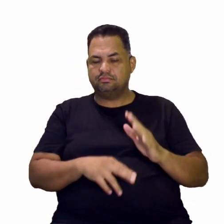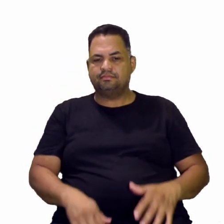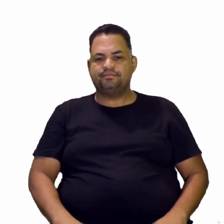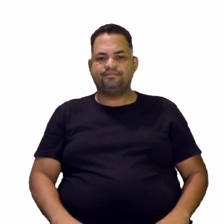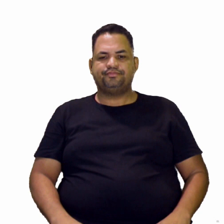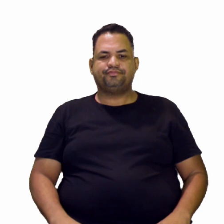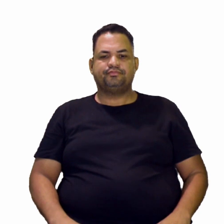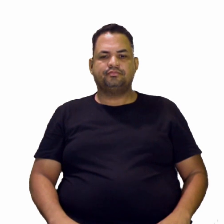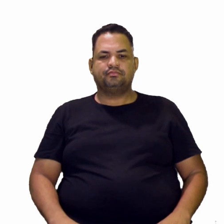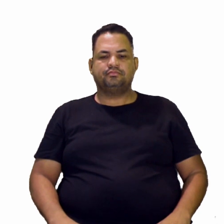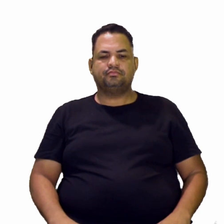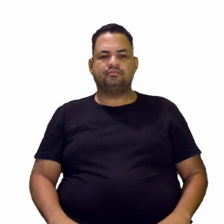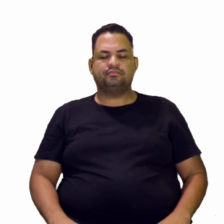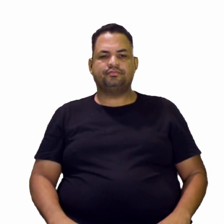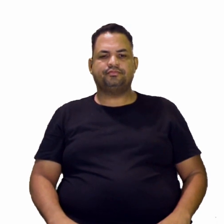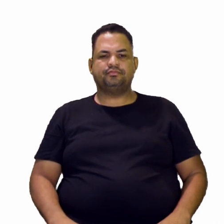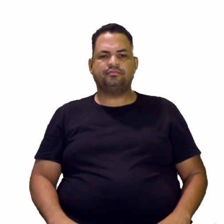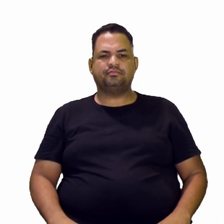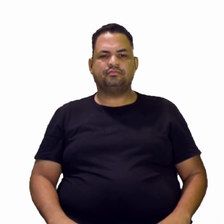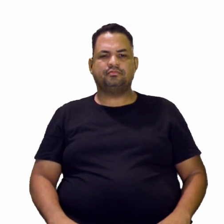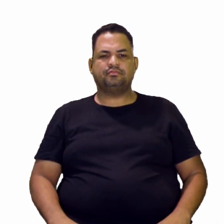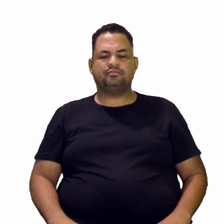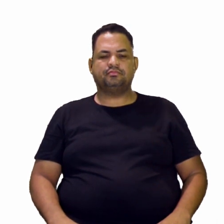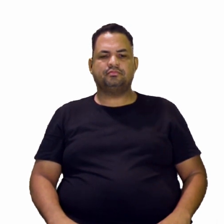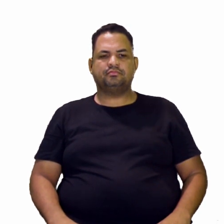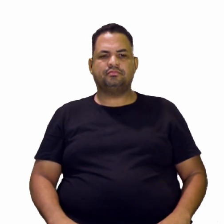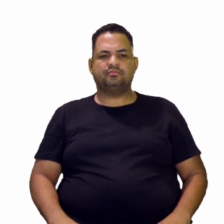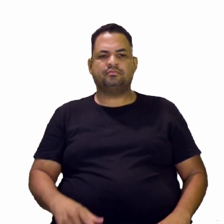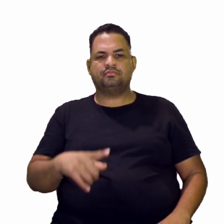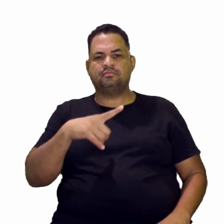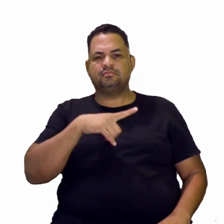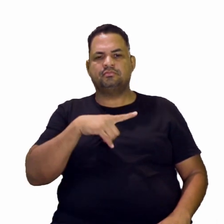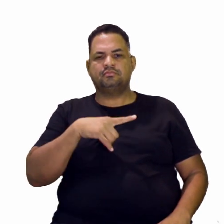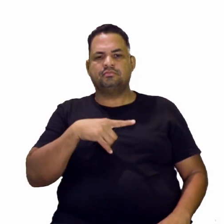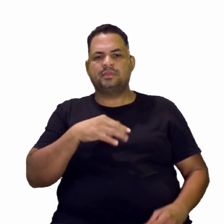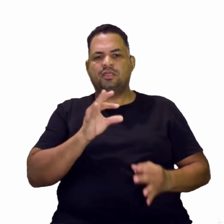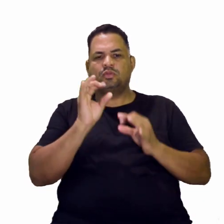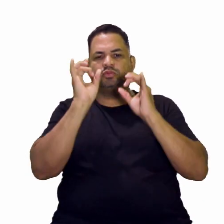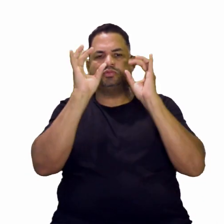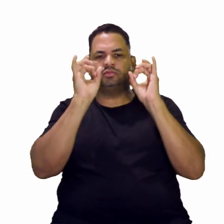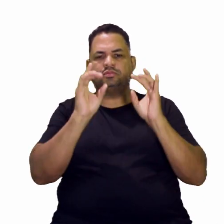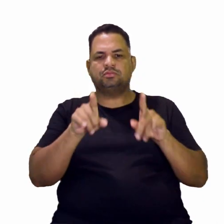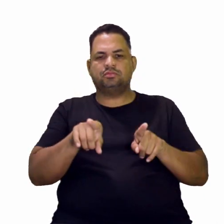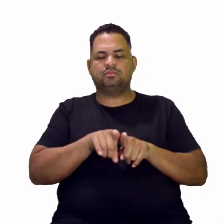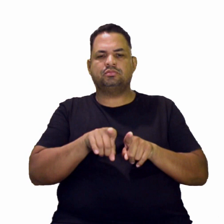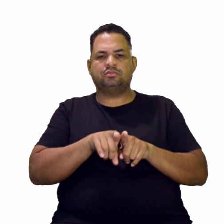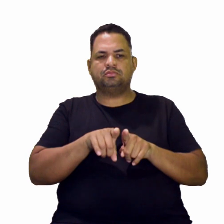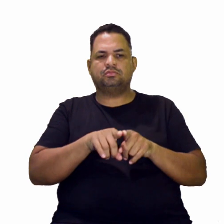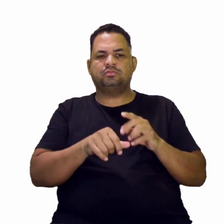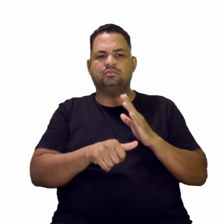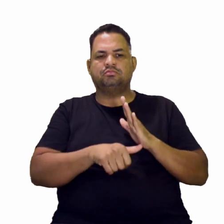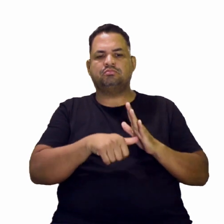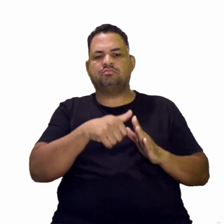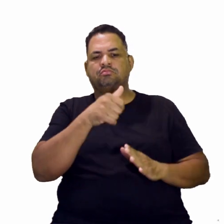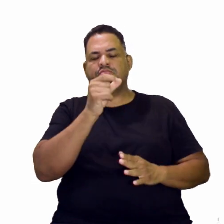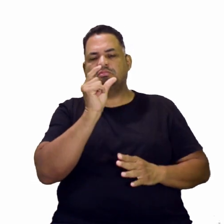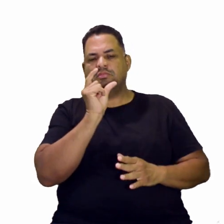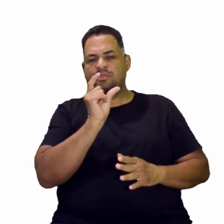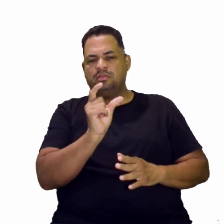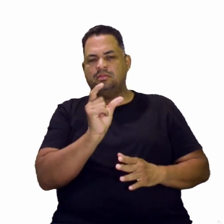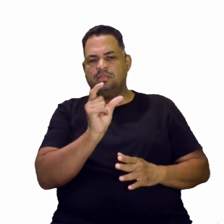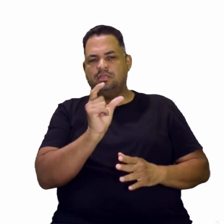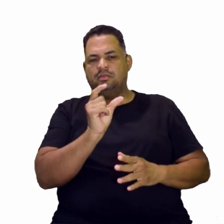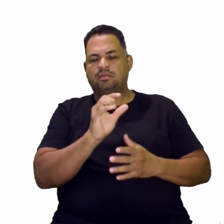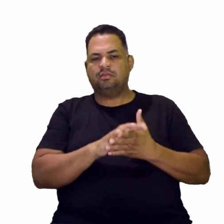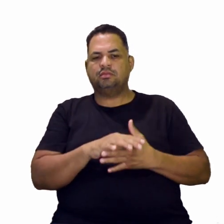científica, para a nomenclatura científica. E existem alguns detalhes também, tanto na primeira palavra, que é o gênero,